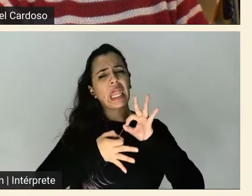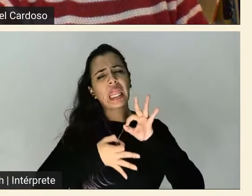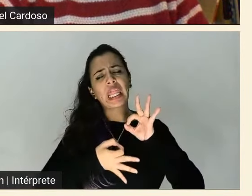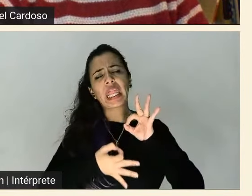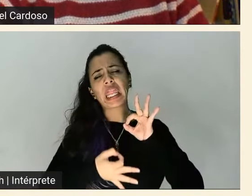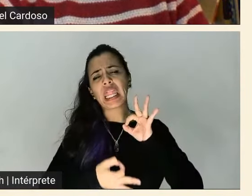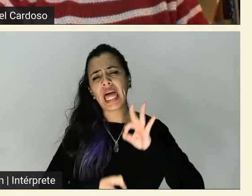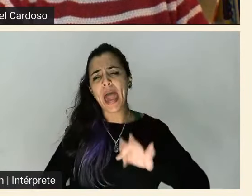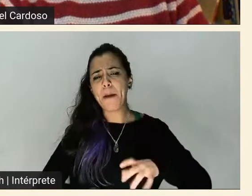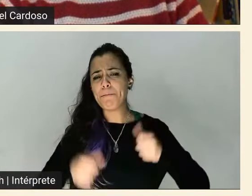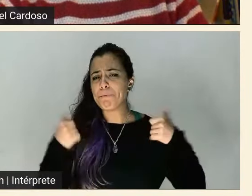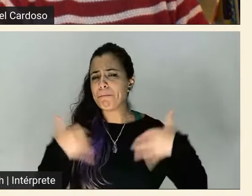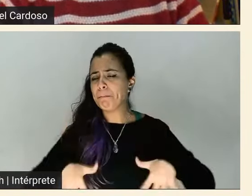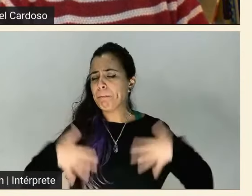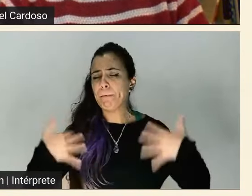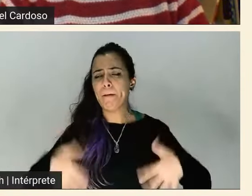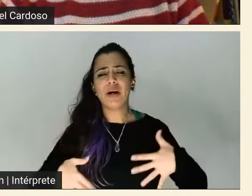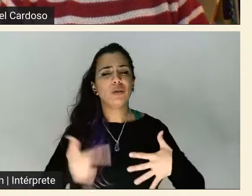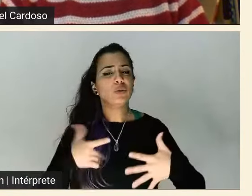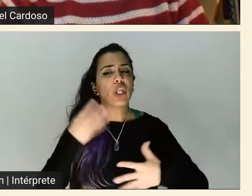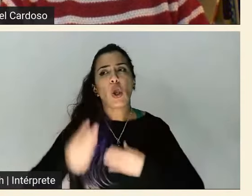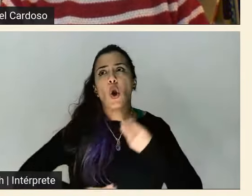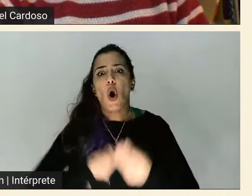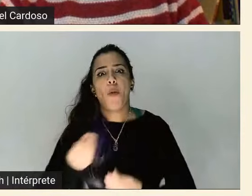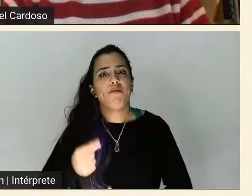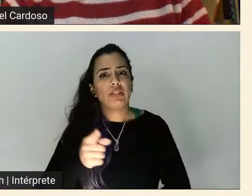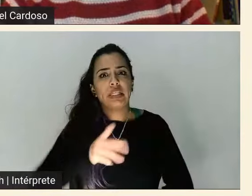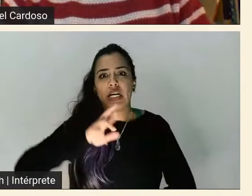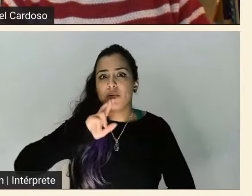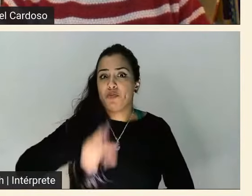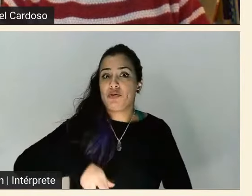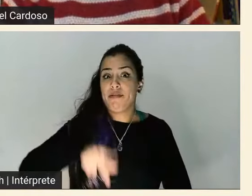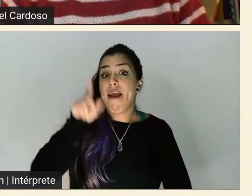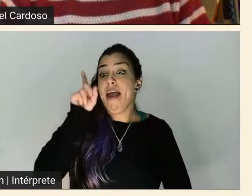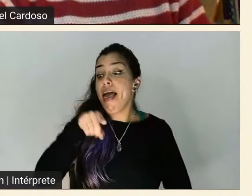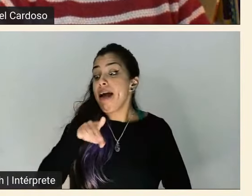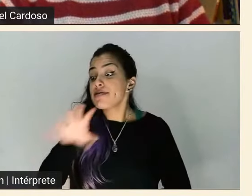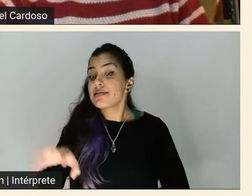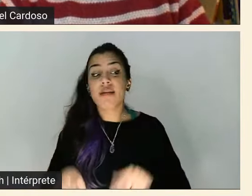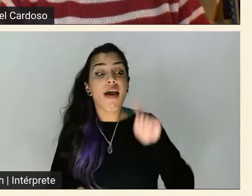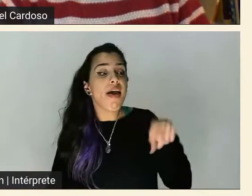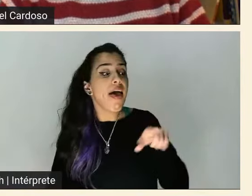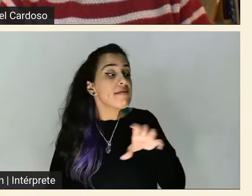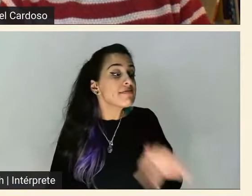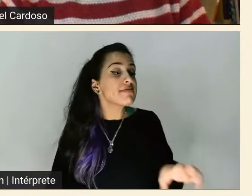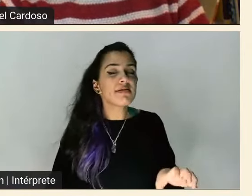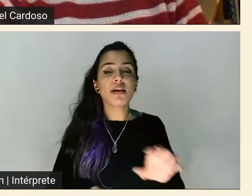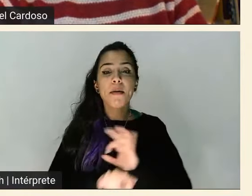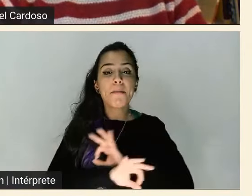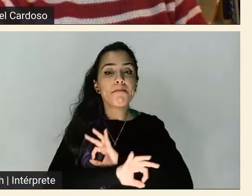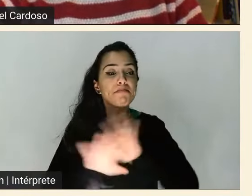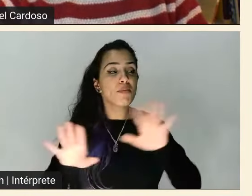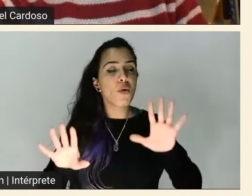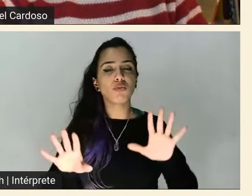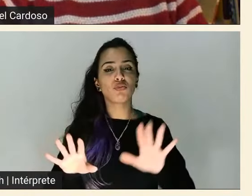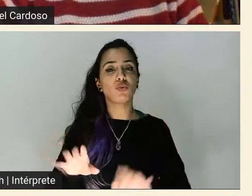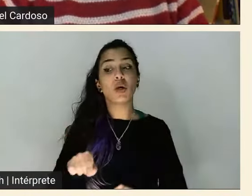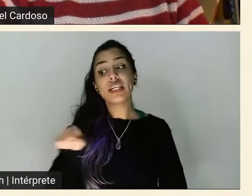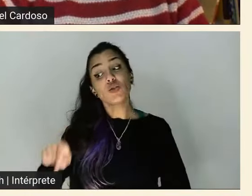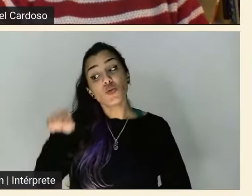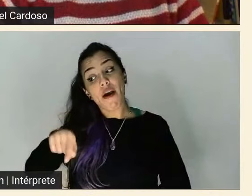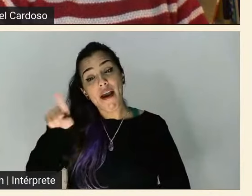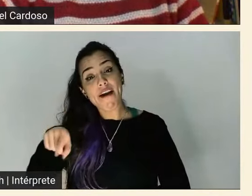brutal você dizer que o Brasil é isso ou aquilo, né? Que o Brasil é uma coisa e não